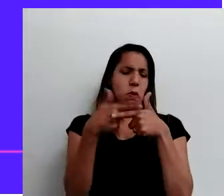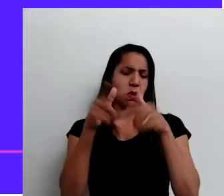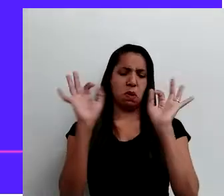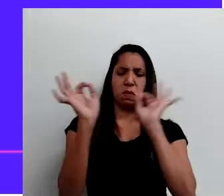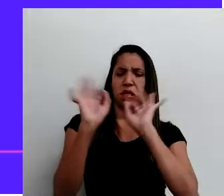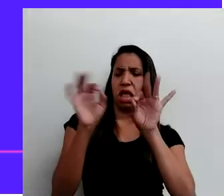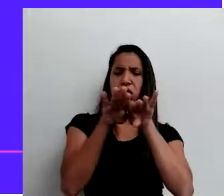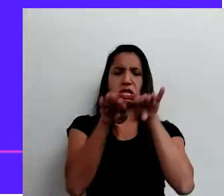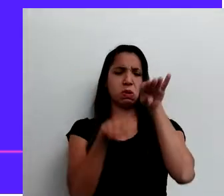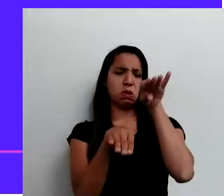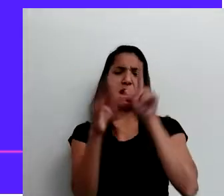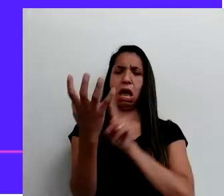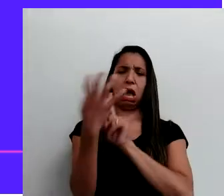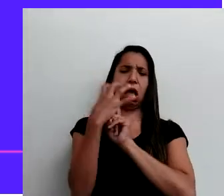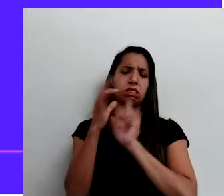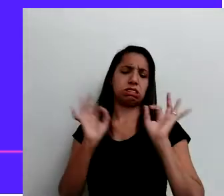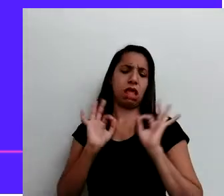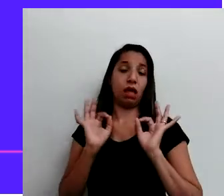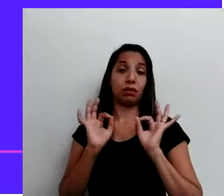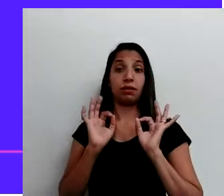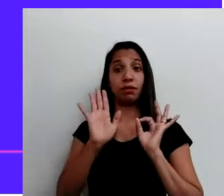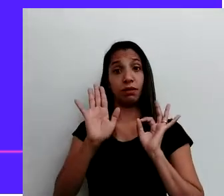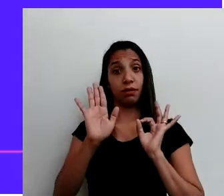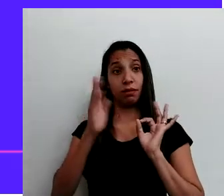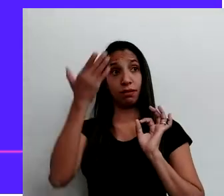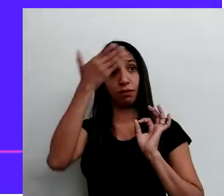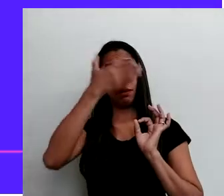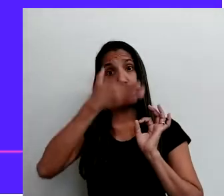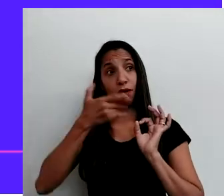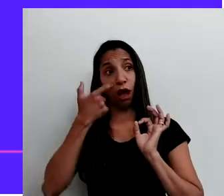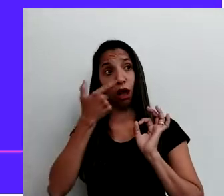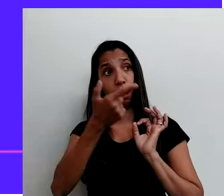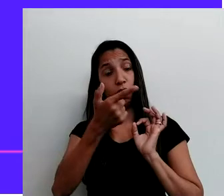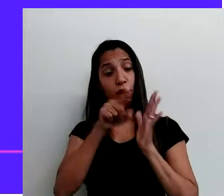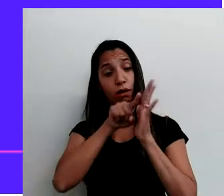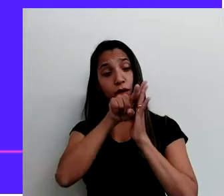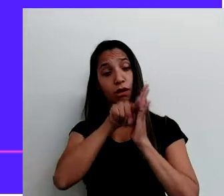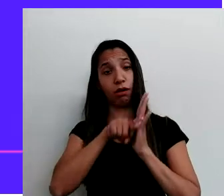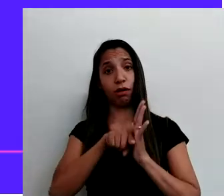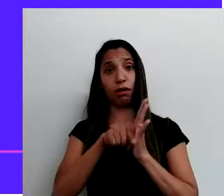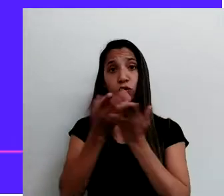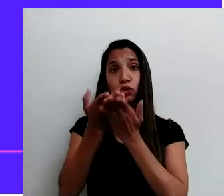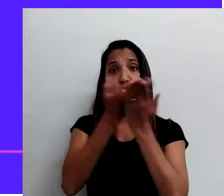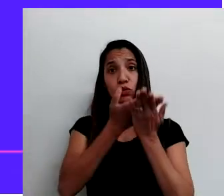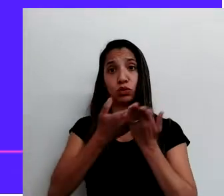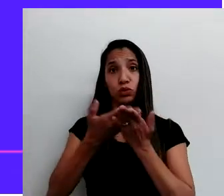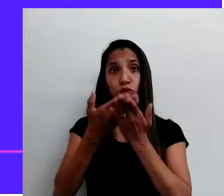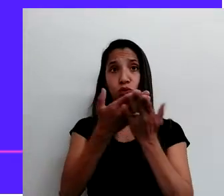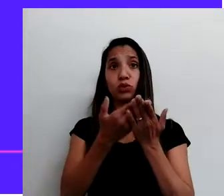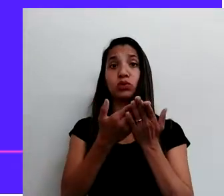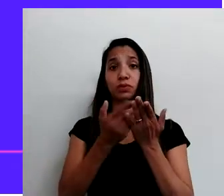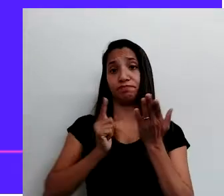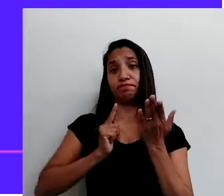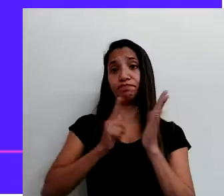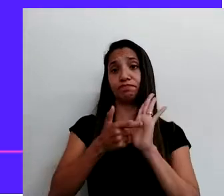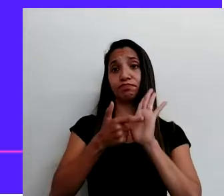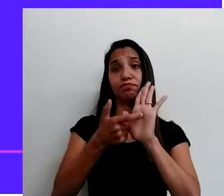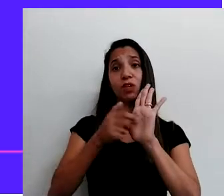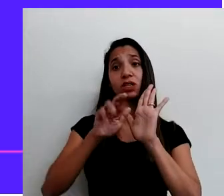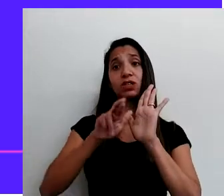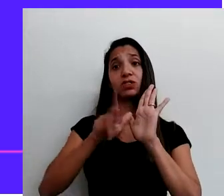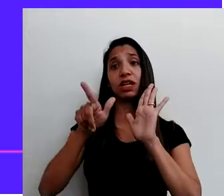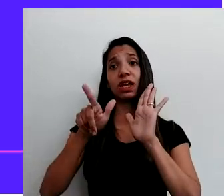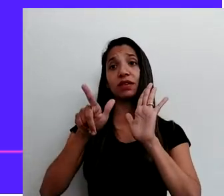tem evidências, estudos e análises que mostram que sim. e mostrar os